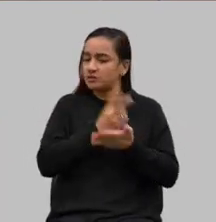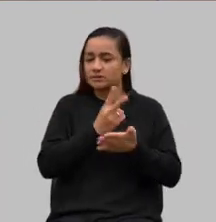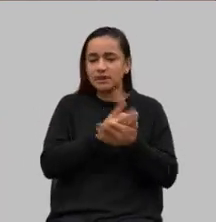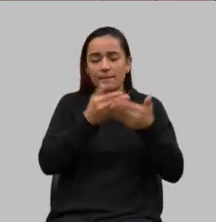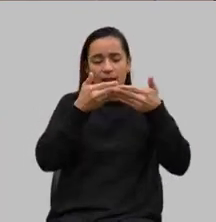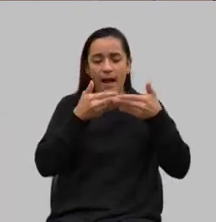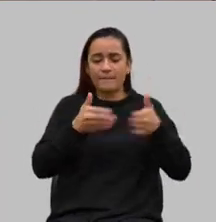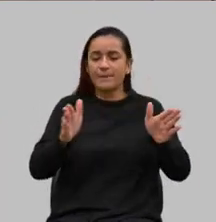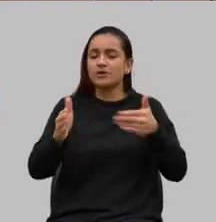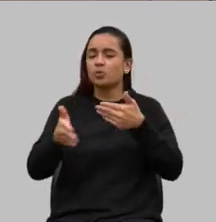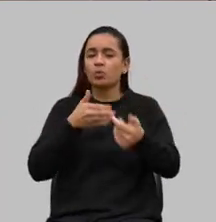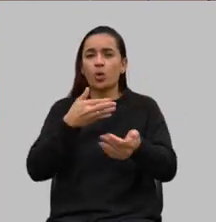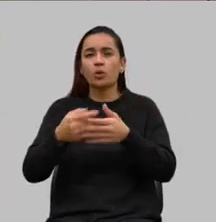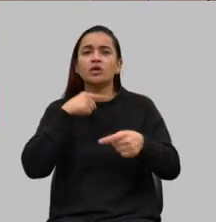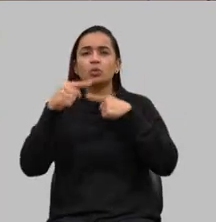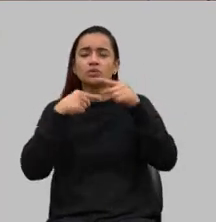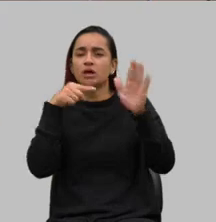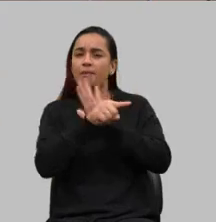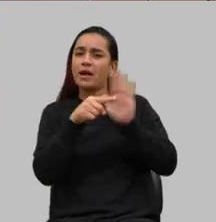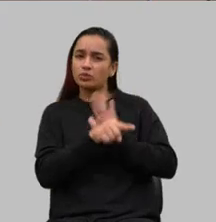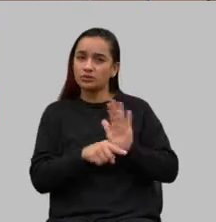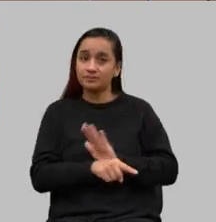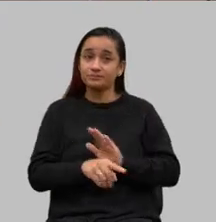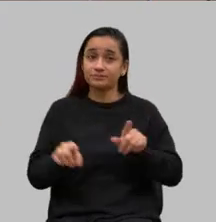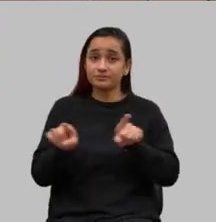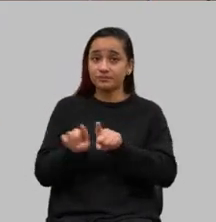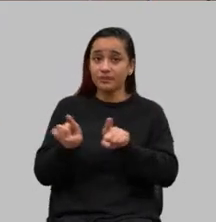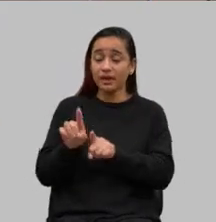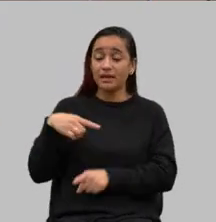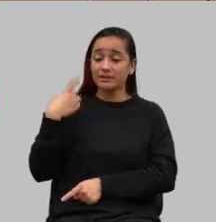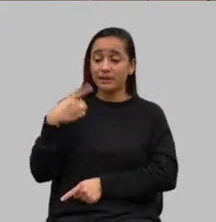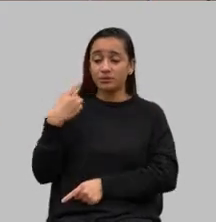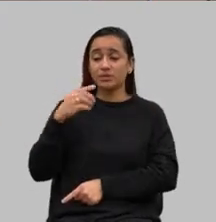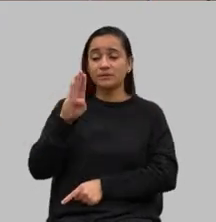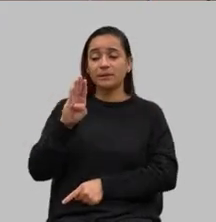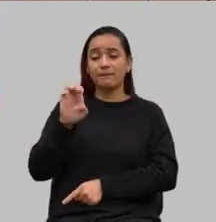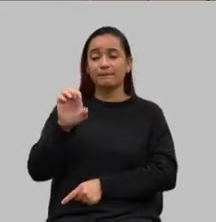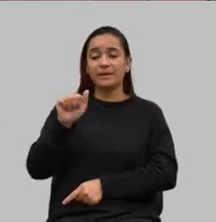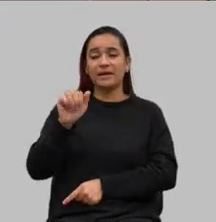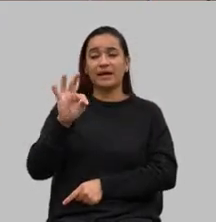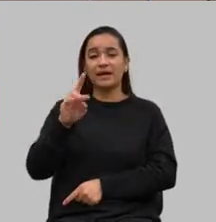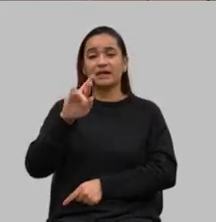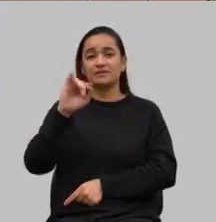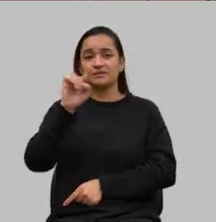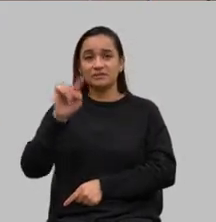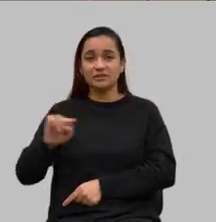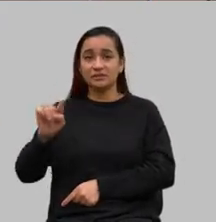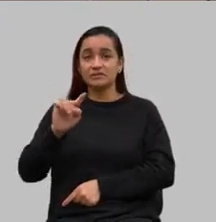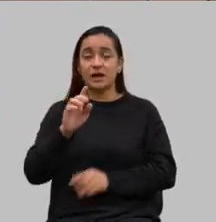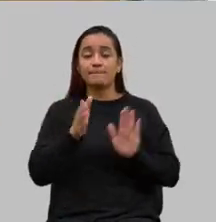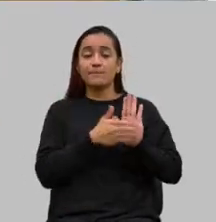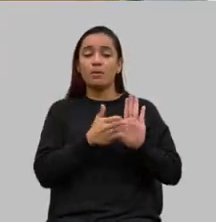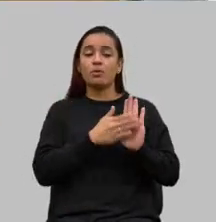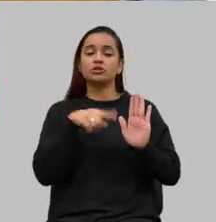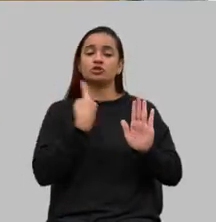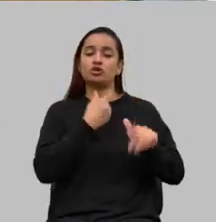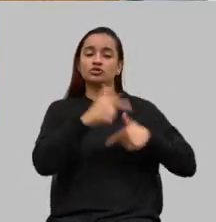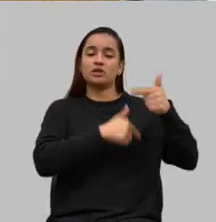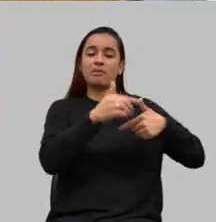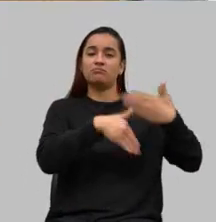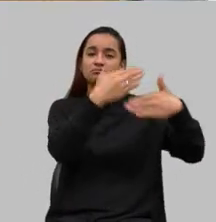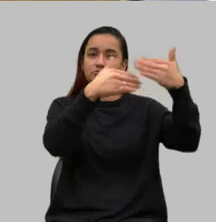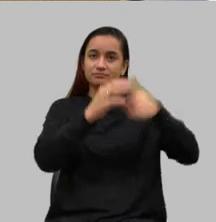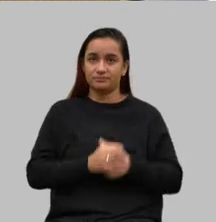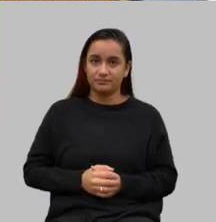qualquer questionamento e também deputada Beatriz né a propostas de aprimoramento do trabalho que a gente tem desempenhado muito